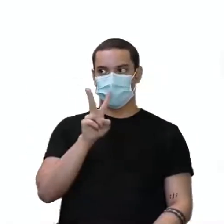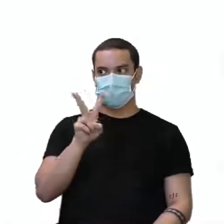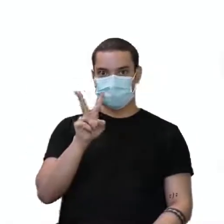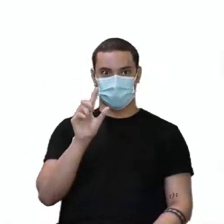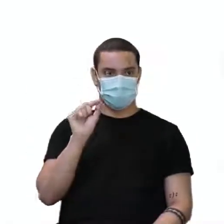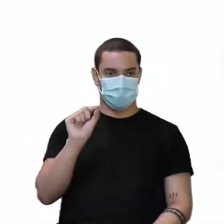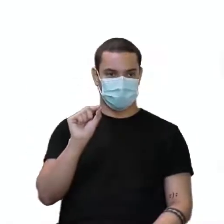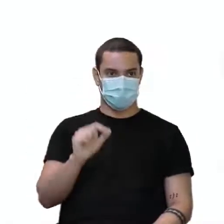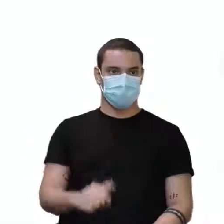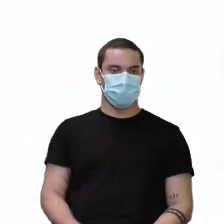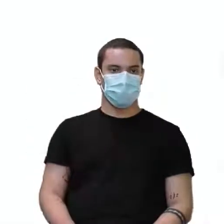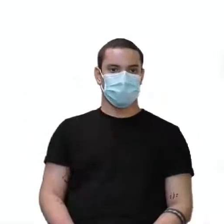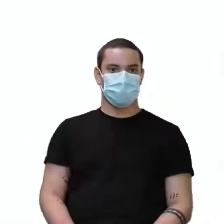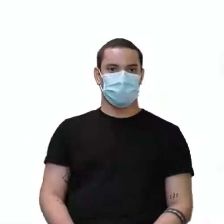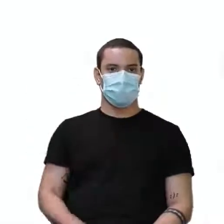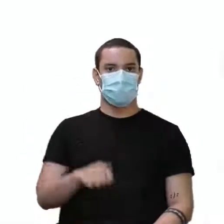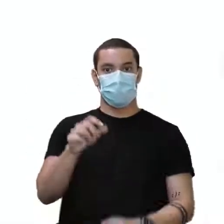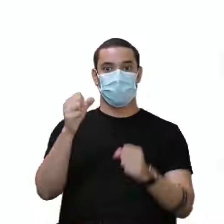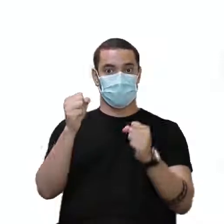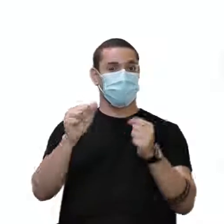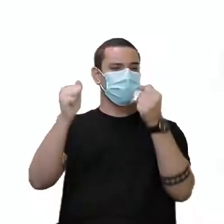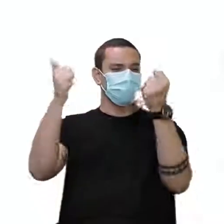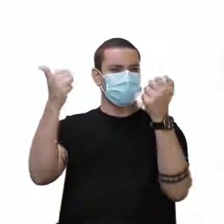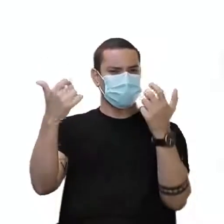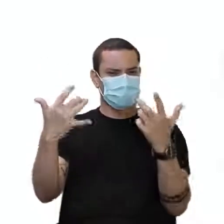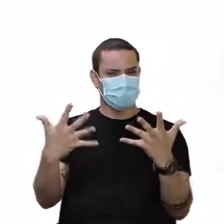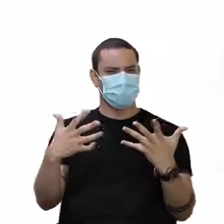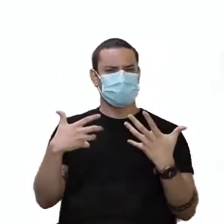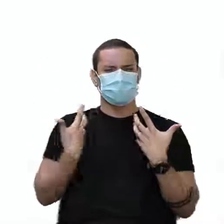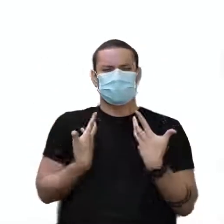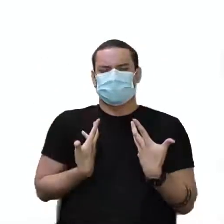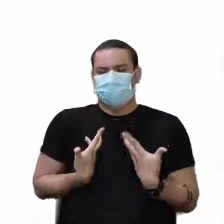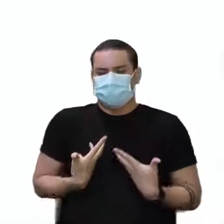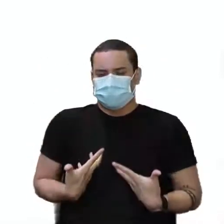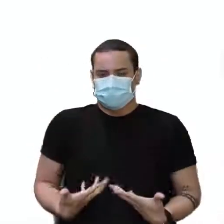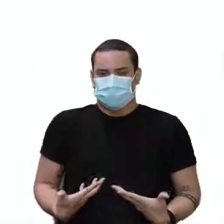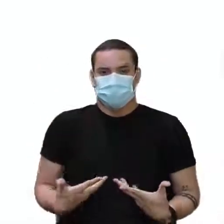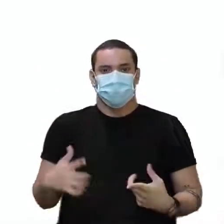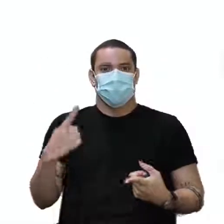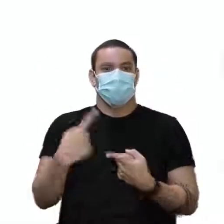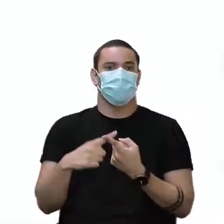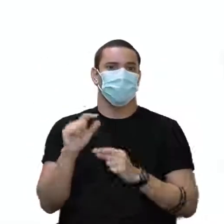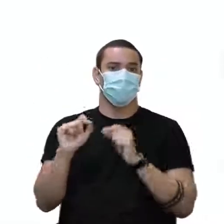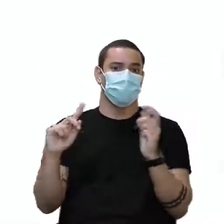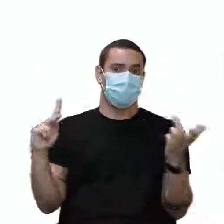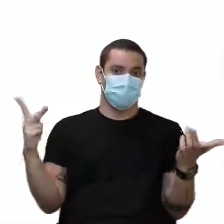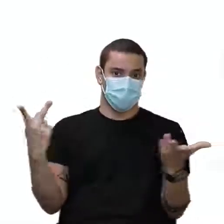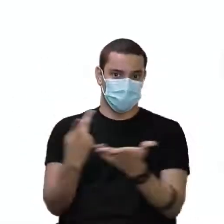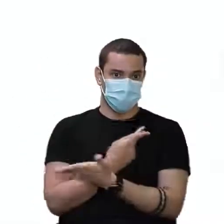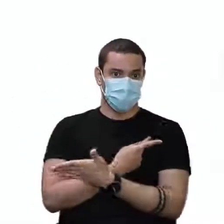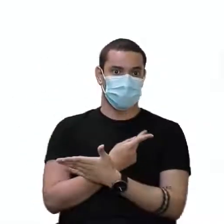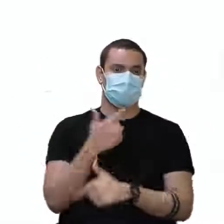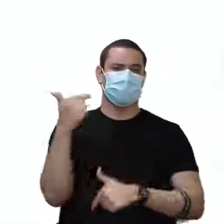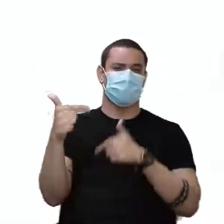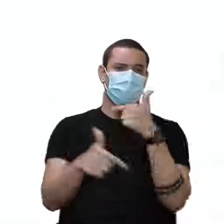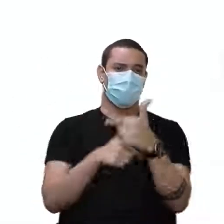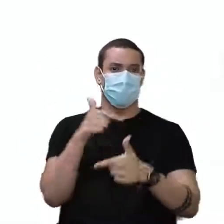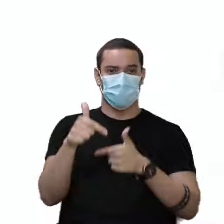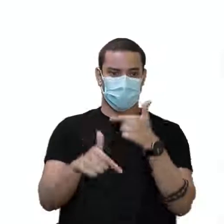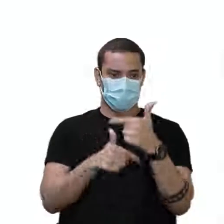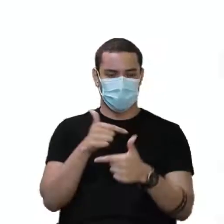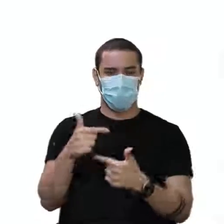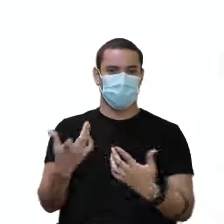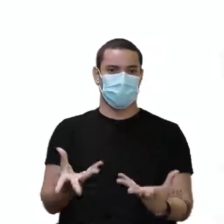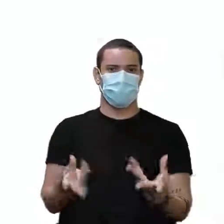só, porém você pode querer enfatizar o cansaço, que é o resultado de tanto trabalho, né, que